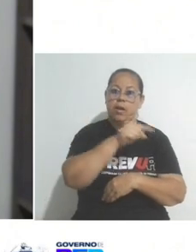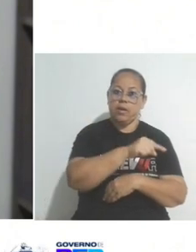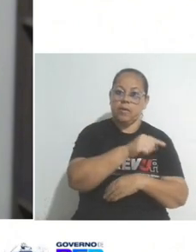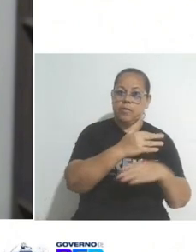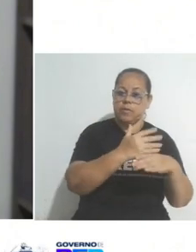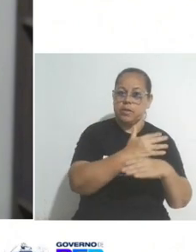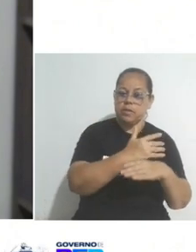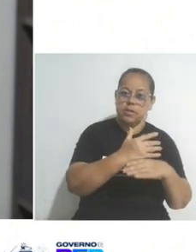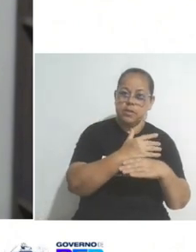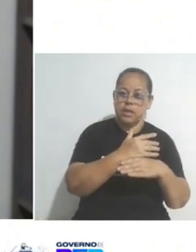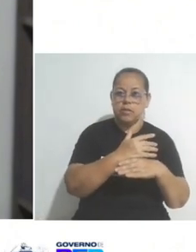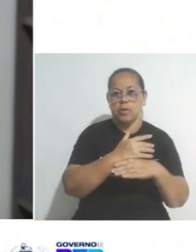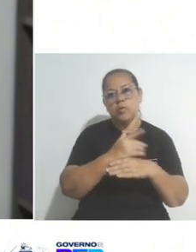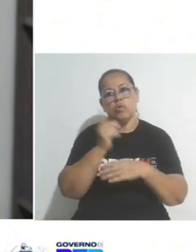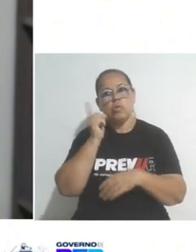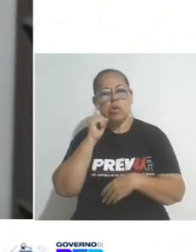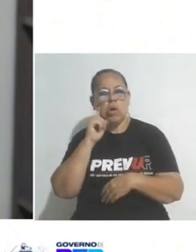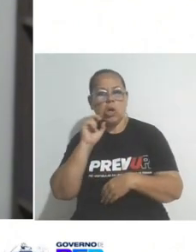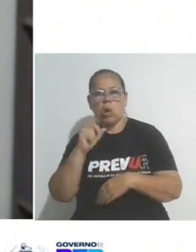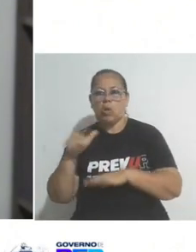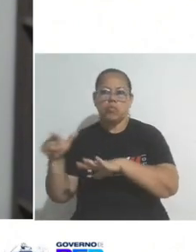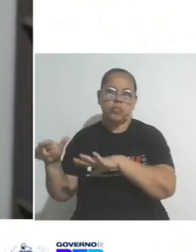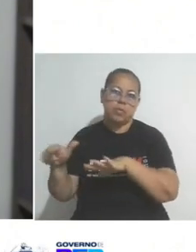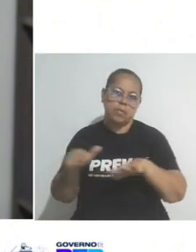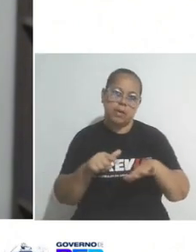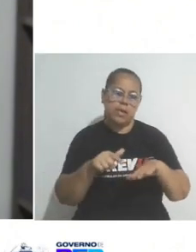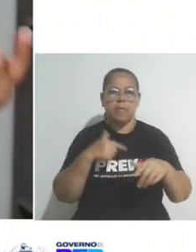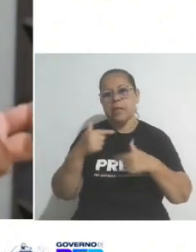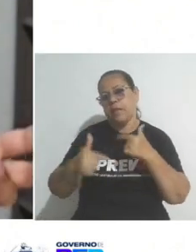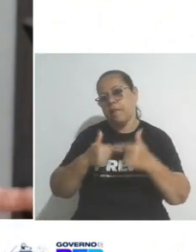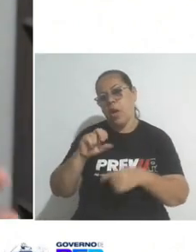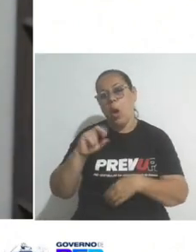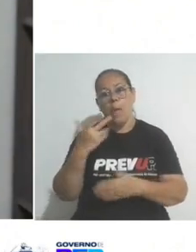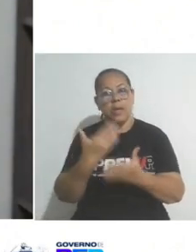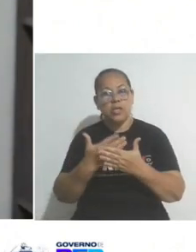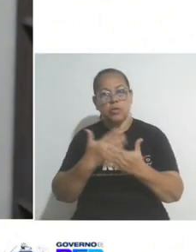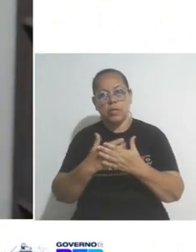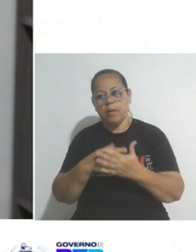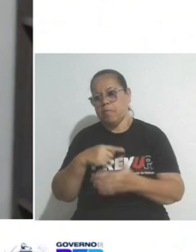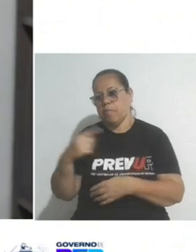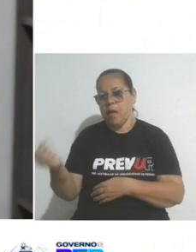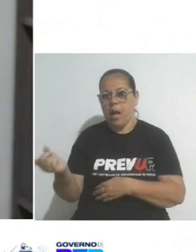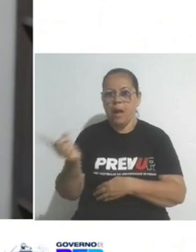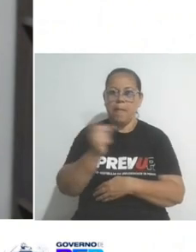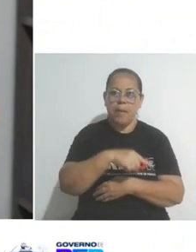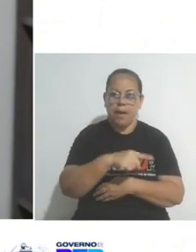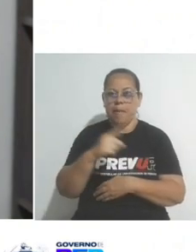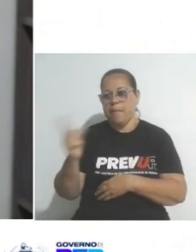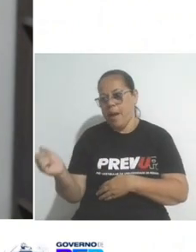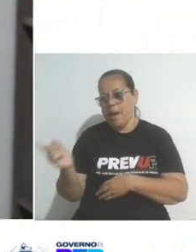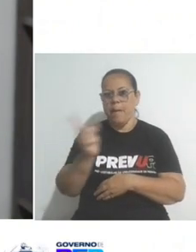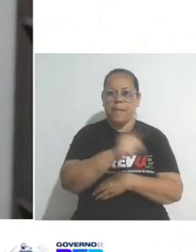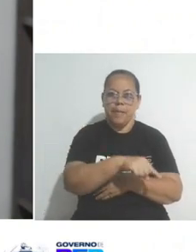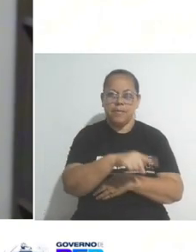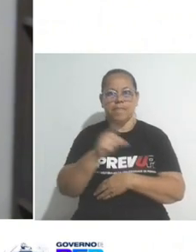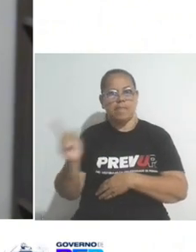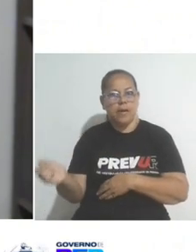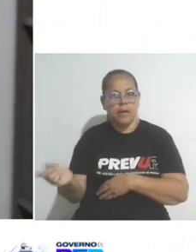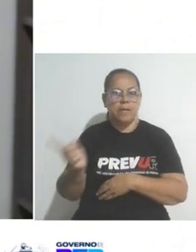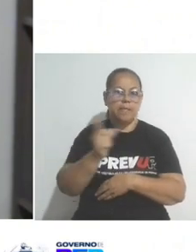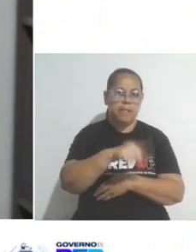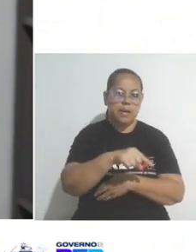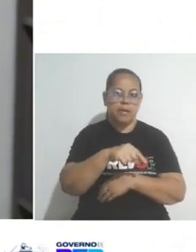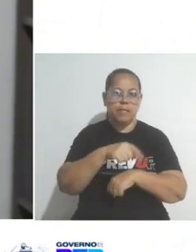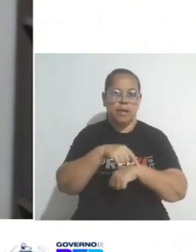entre local de residência de trabalho ou de estudo esses movimentos migratórios de ida e vinda cíclicos num curto